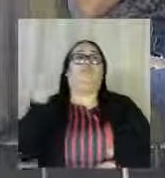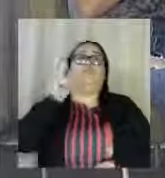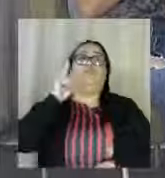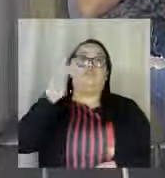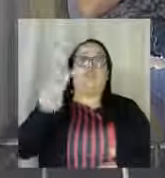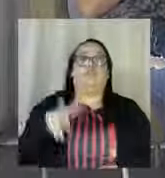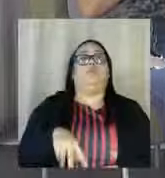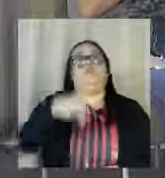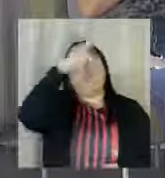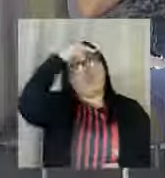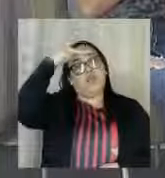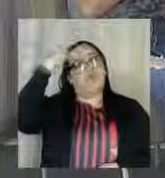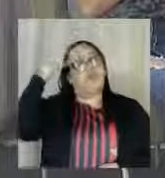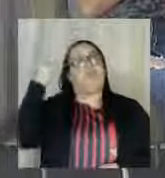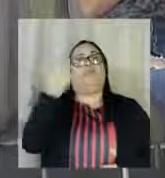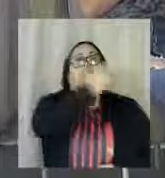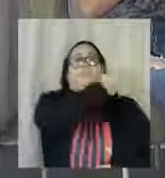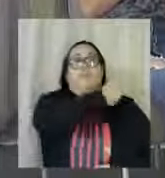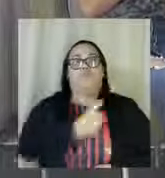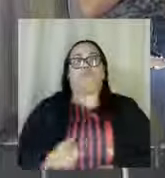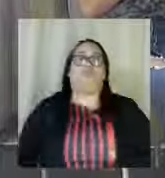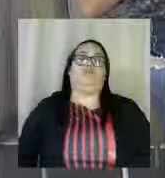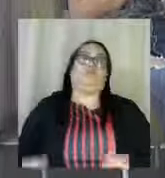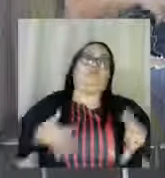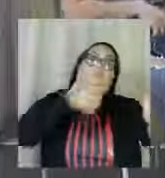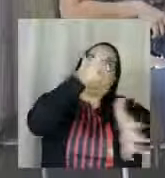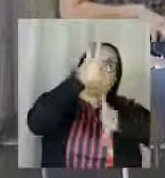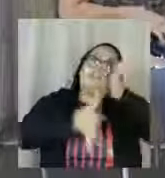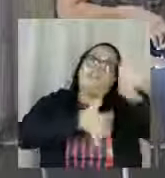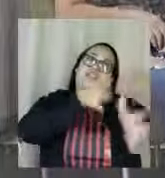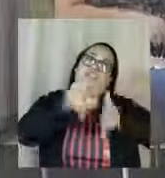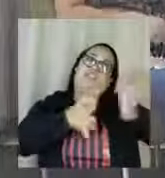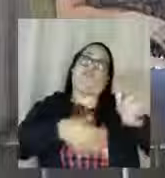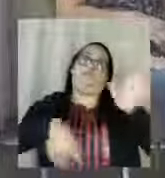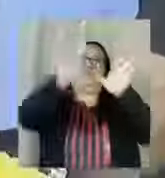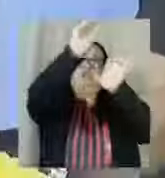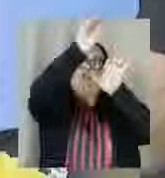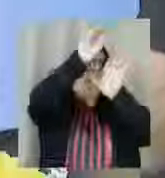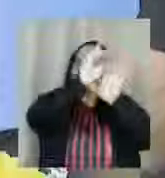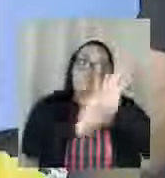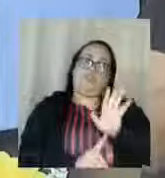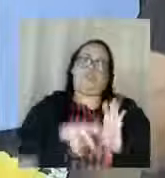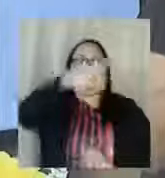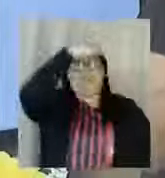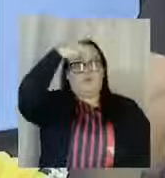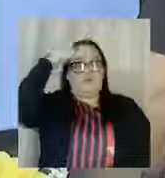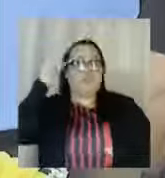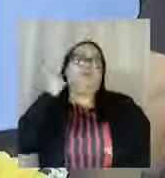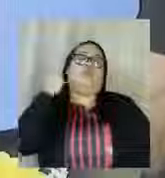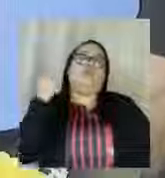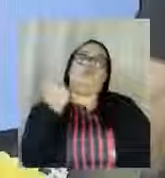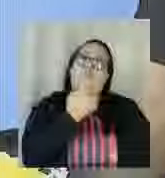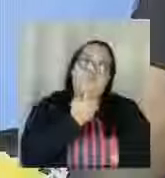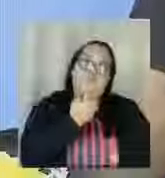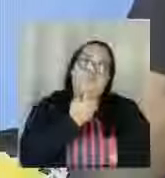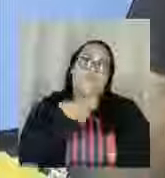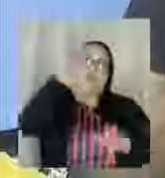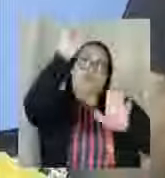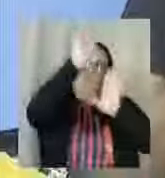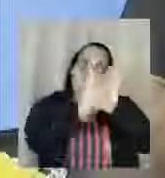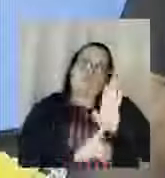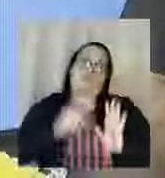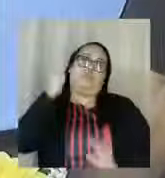autoridades, quando se diz que Libras é direito da pessoa surda, é um direito do surdo.